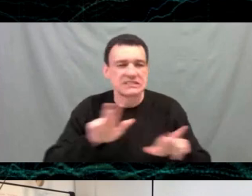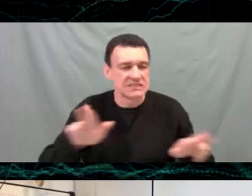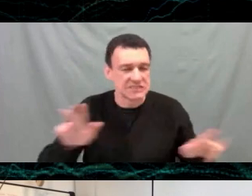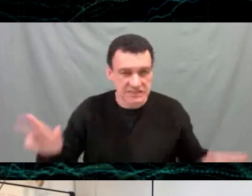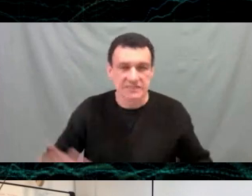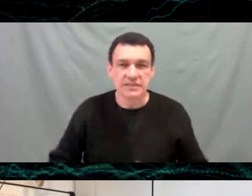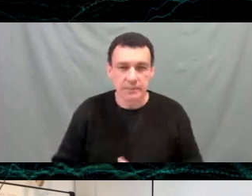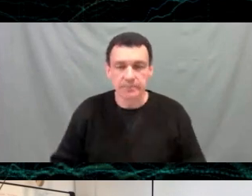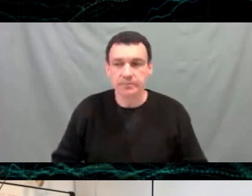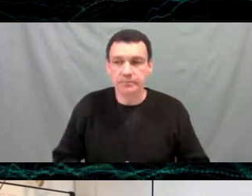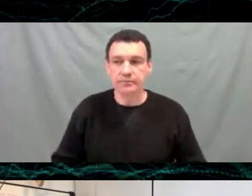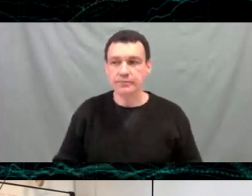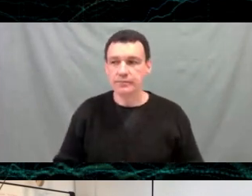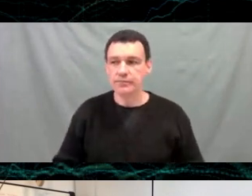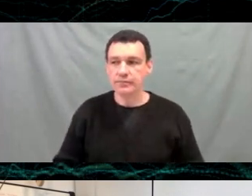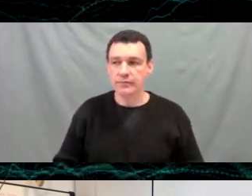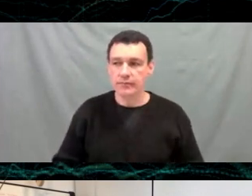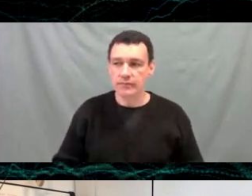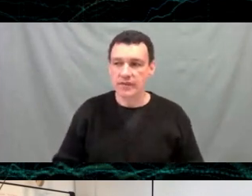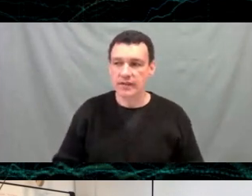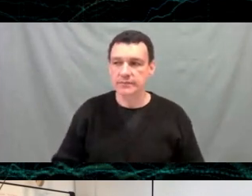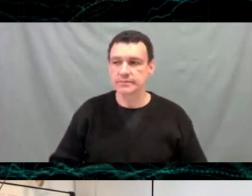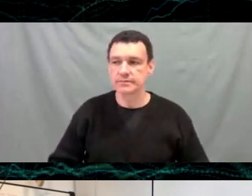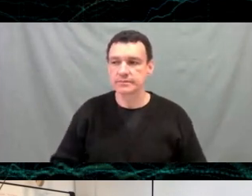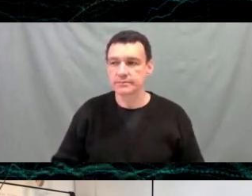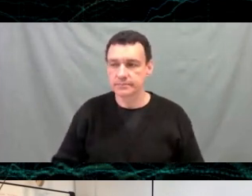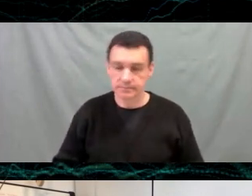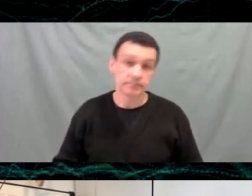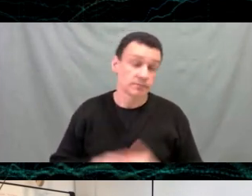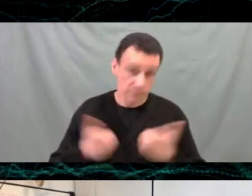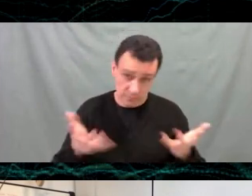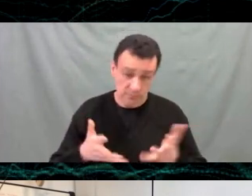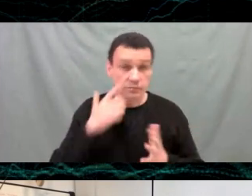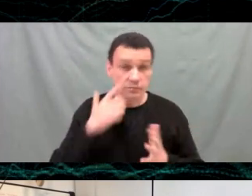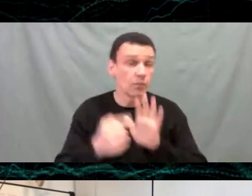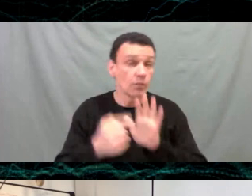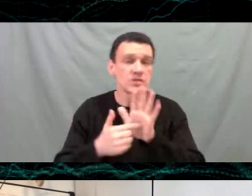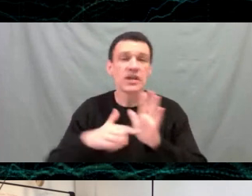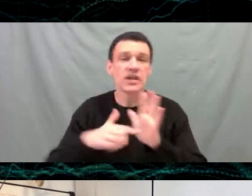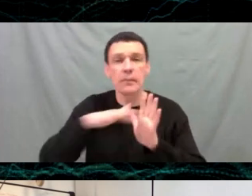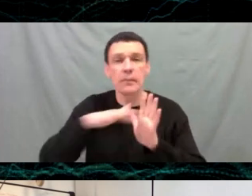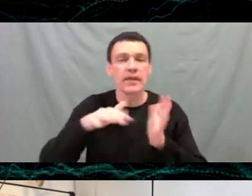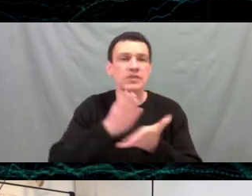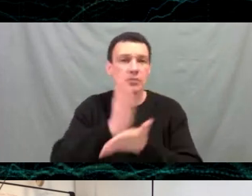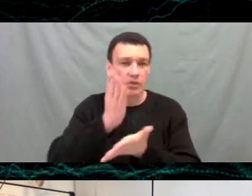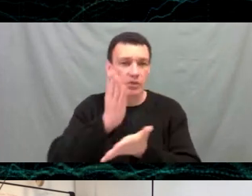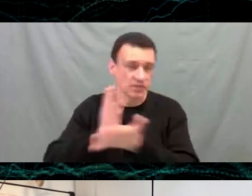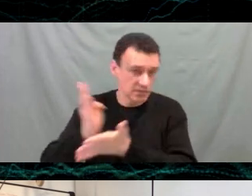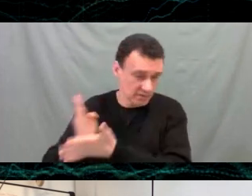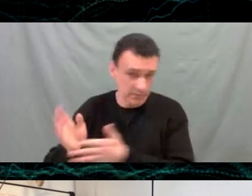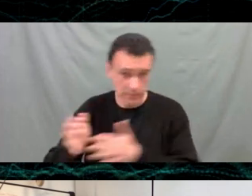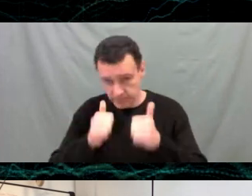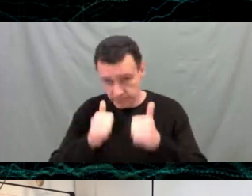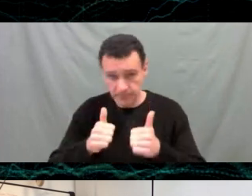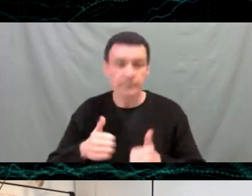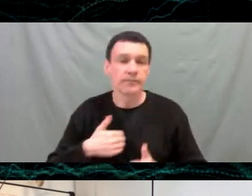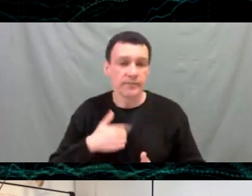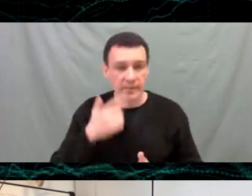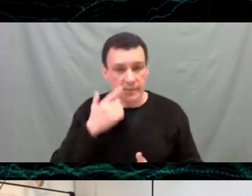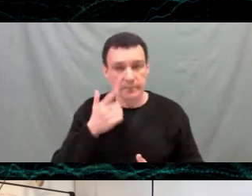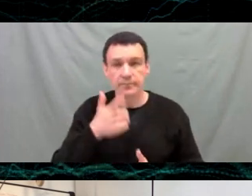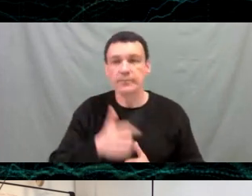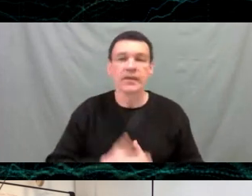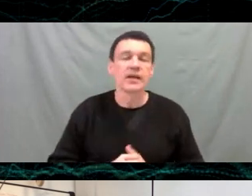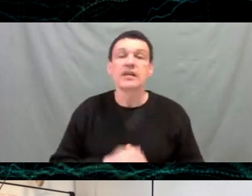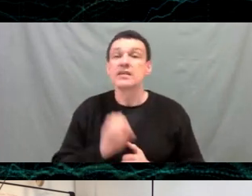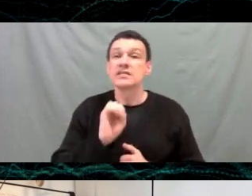vocês o ambiente de homologação. Então, legal, a gente viu aqui o de dev. Se eu quisesse promover esse